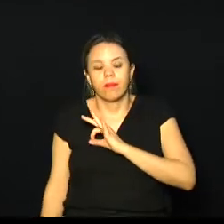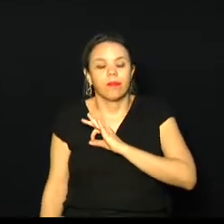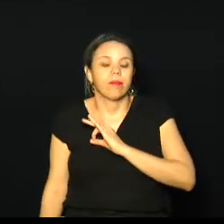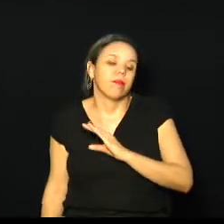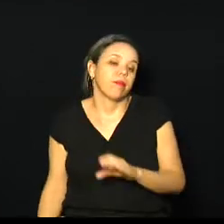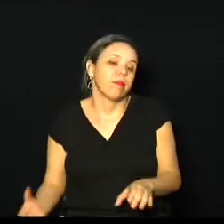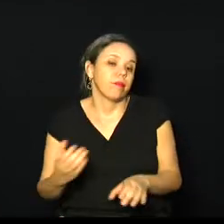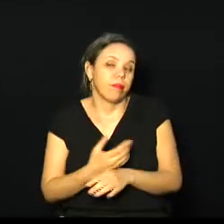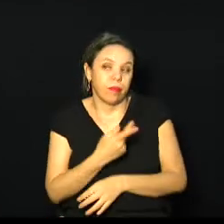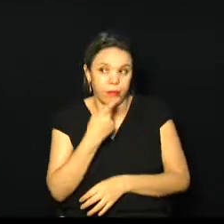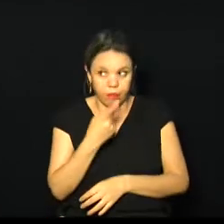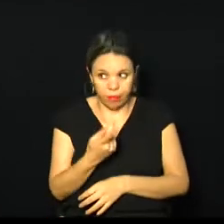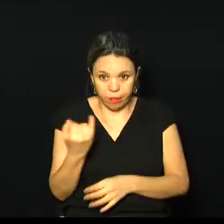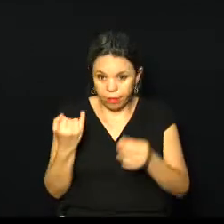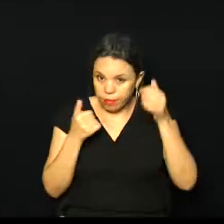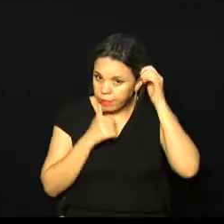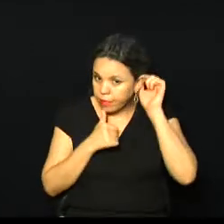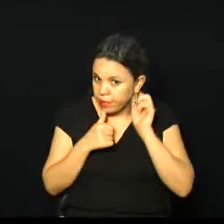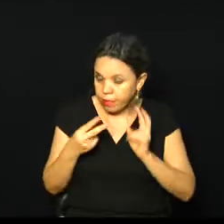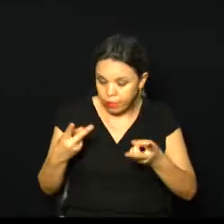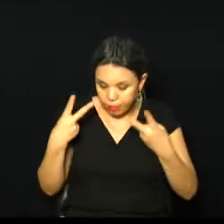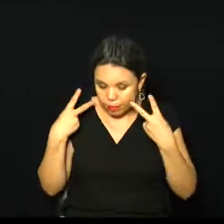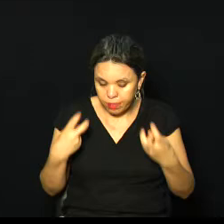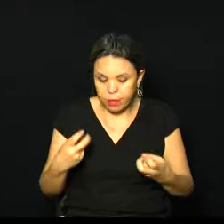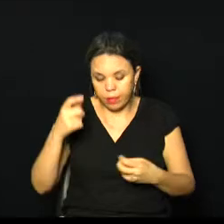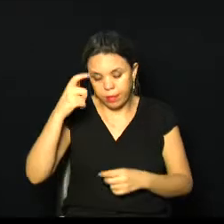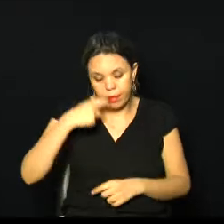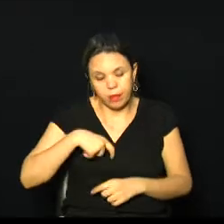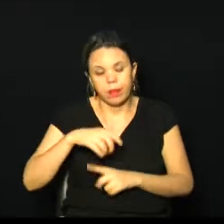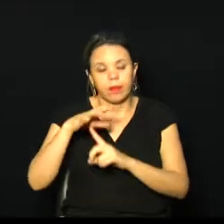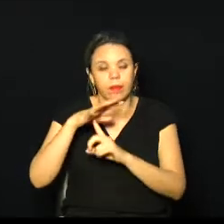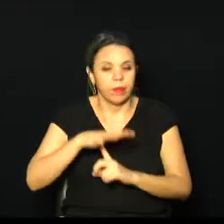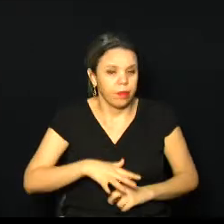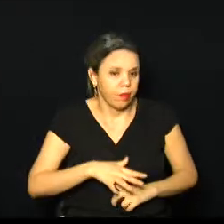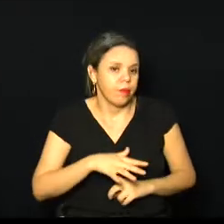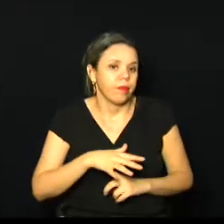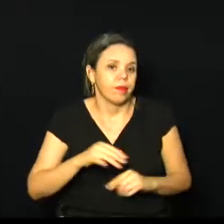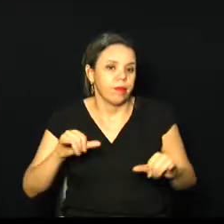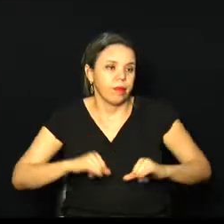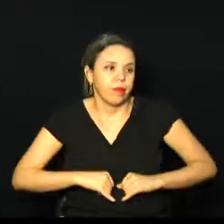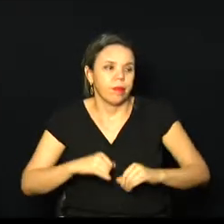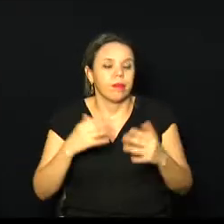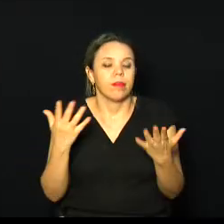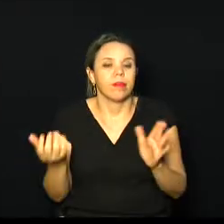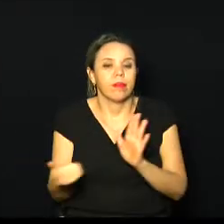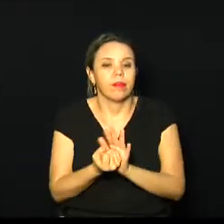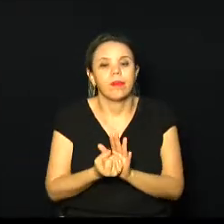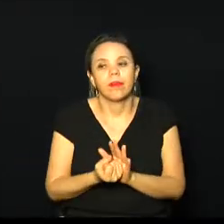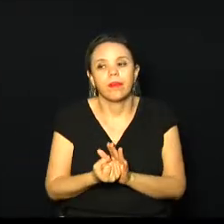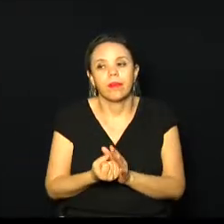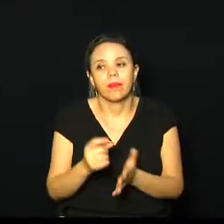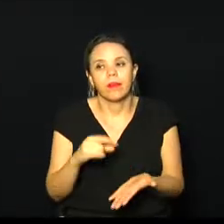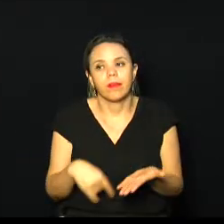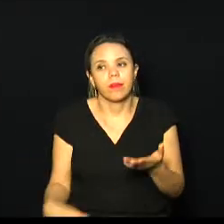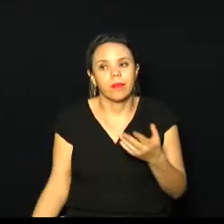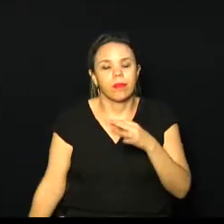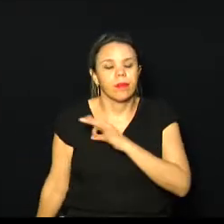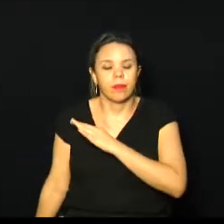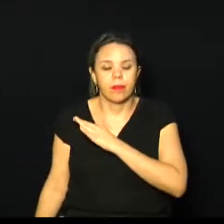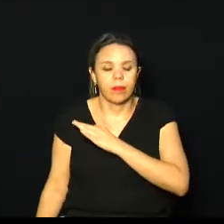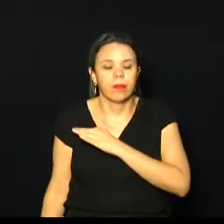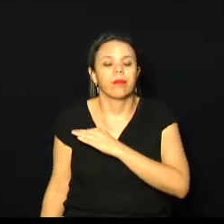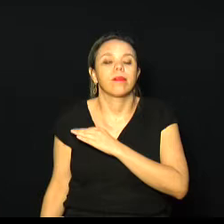isso que eu falo, a importância da mulher se identificar como vítima de violência doméstica e registrar essa ocorrência, para que a Polícia